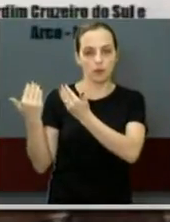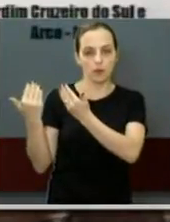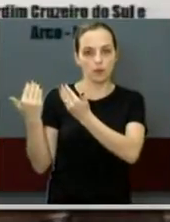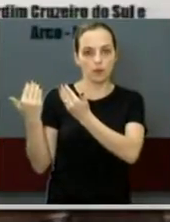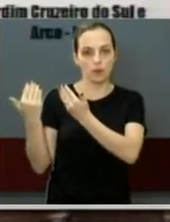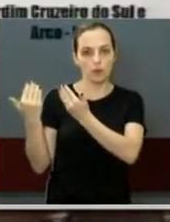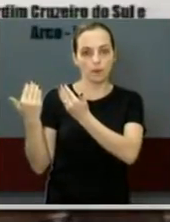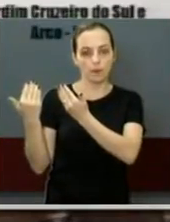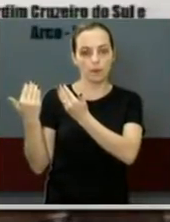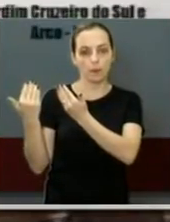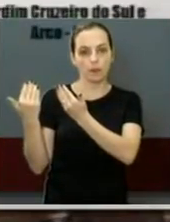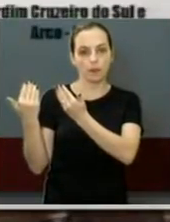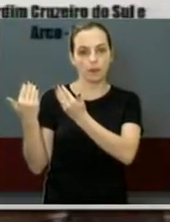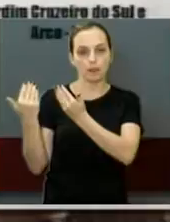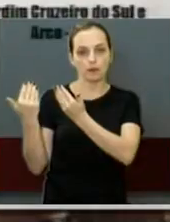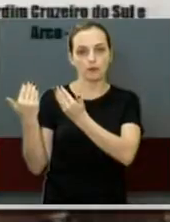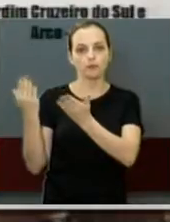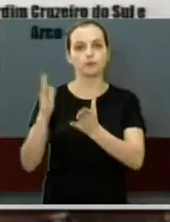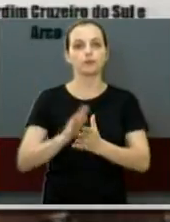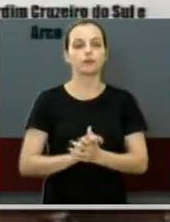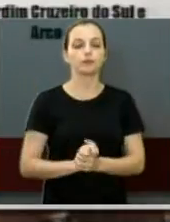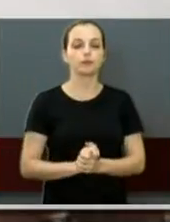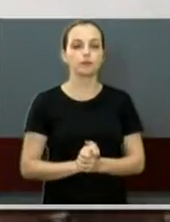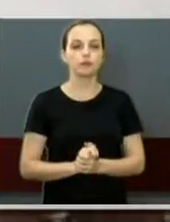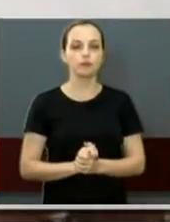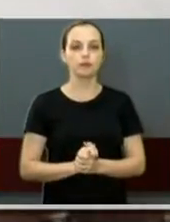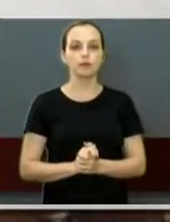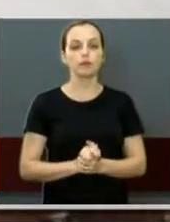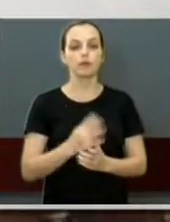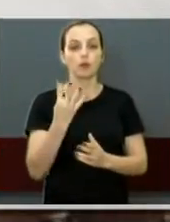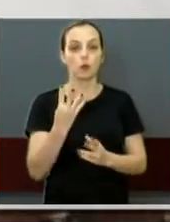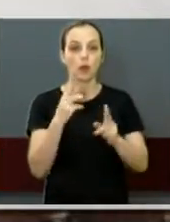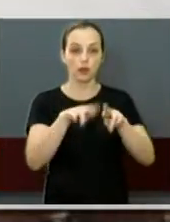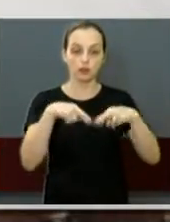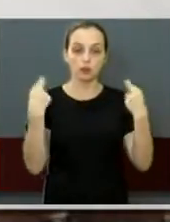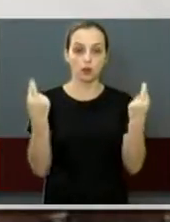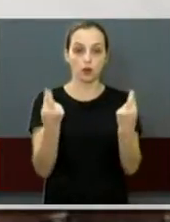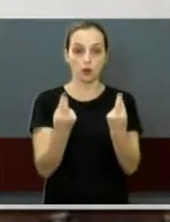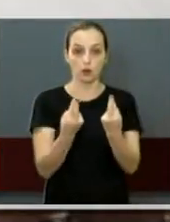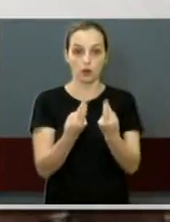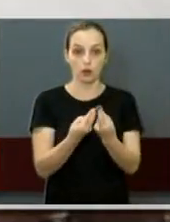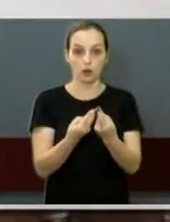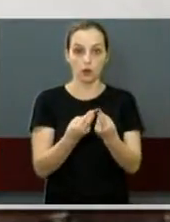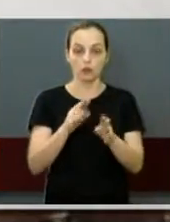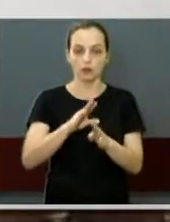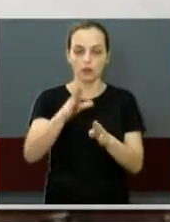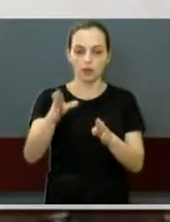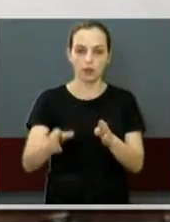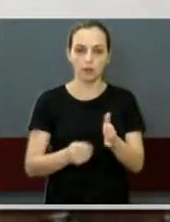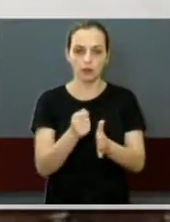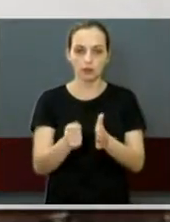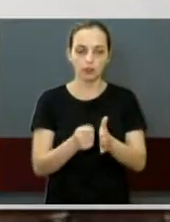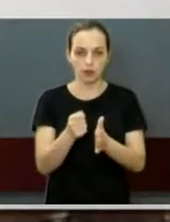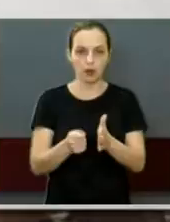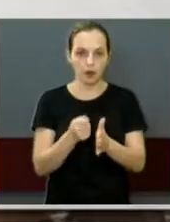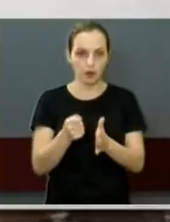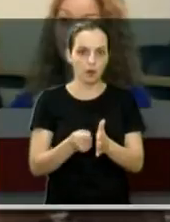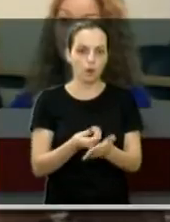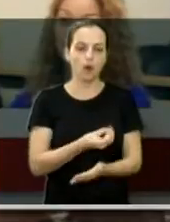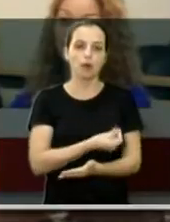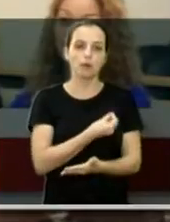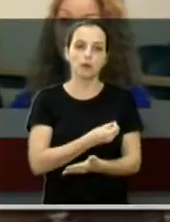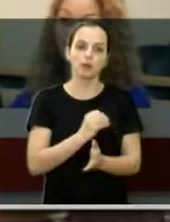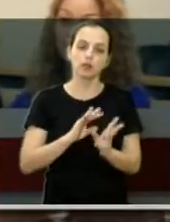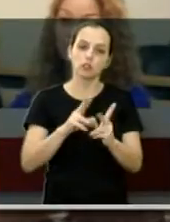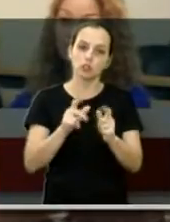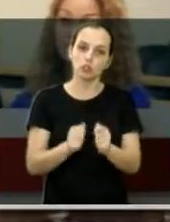Jardim do Vale, e também no Jardim Cruzeiro do Sul e no Jardim Arco-Íris. Realizamos as 4 sessões ordinárias, estivemos presentes em